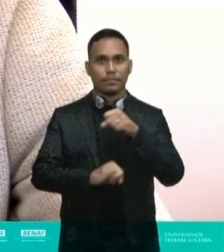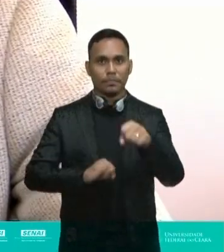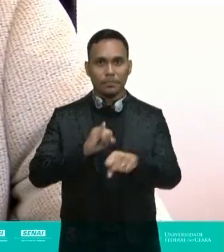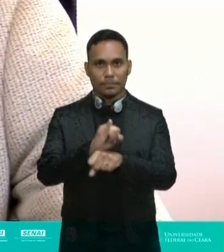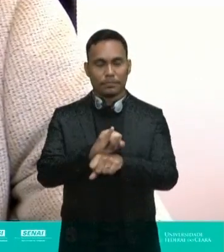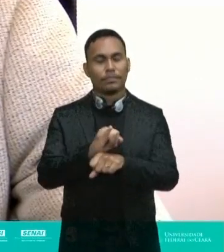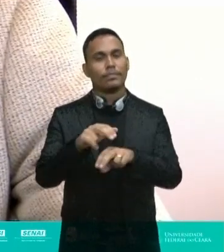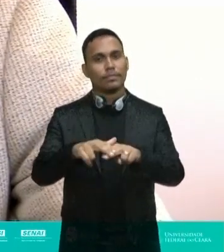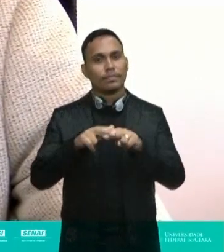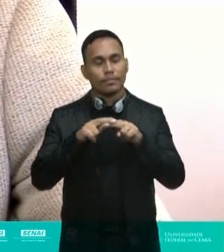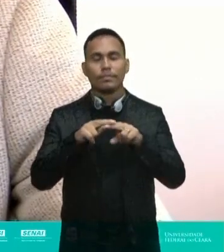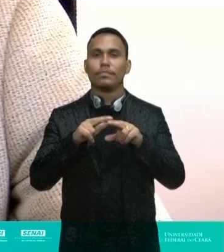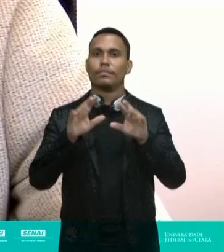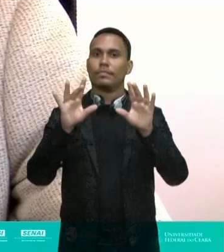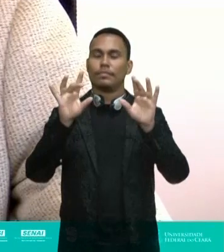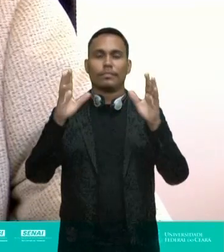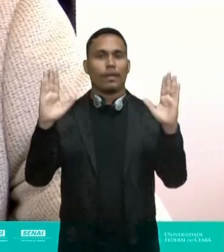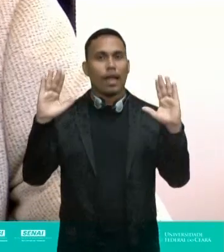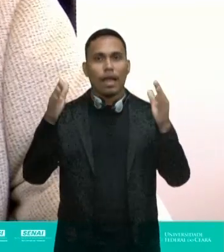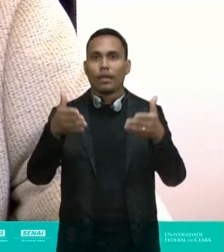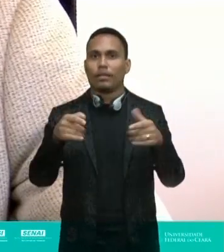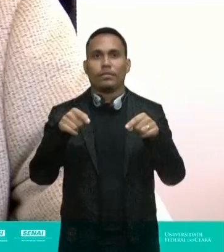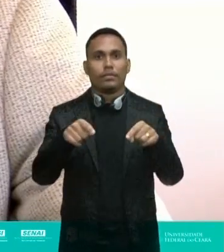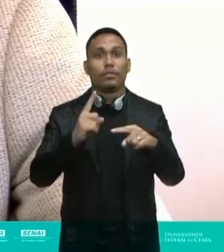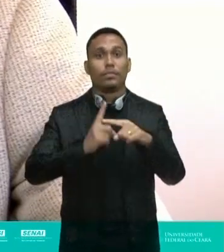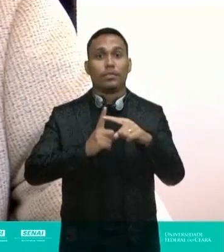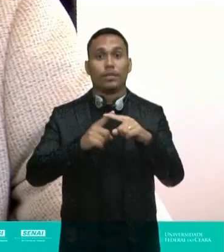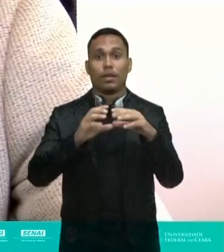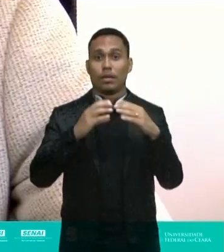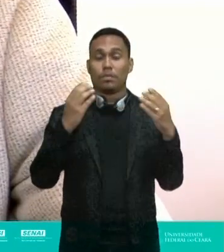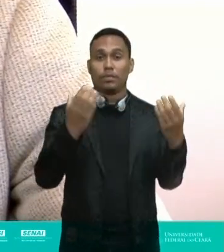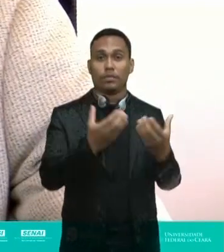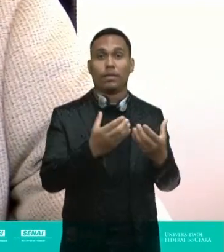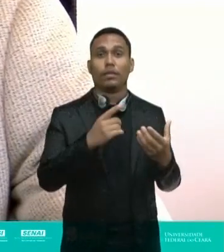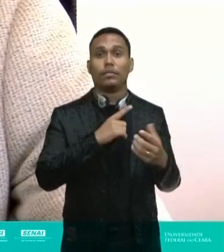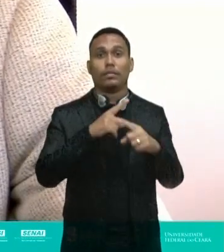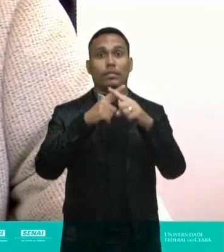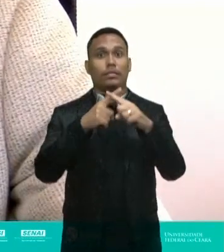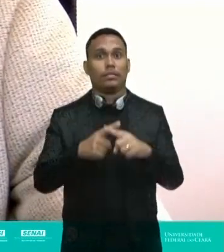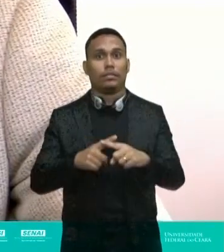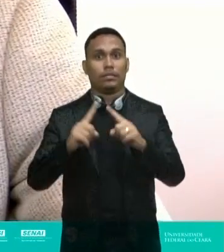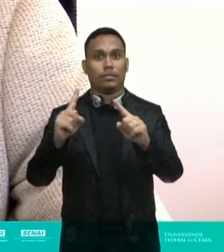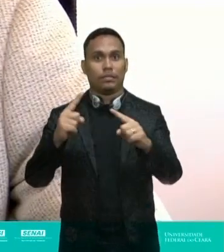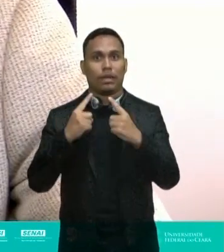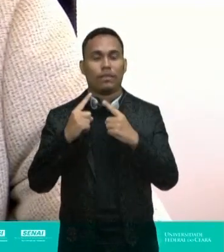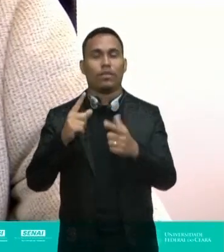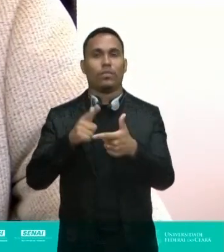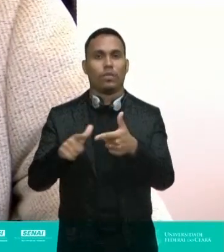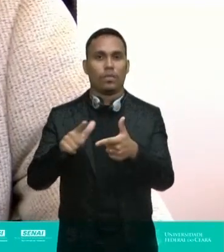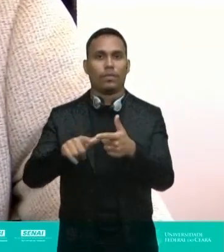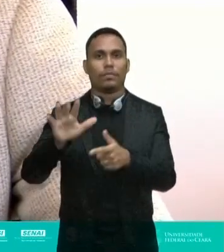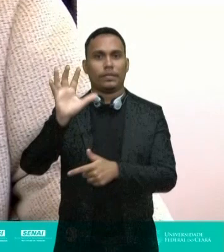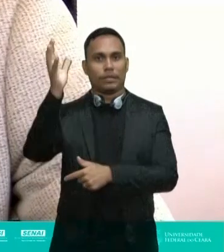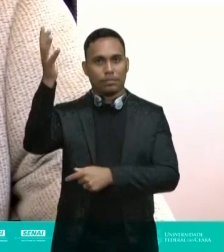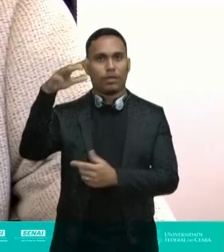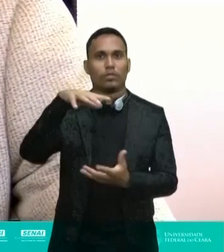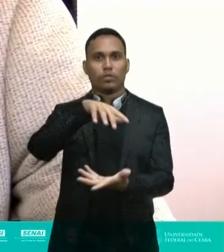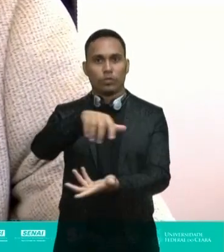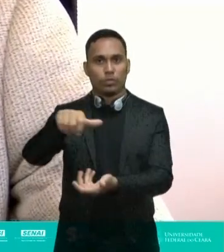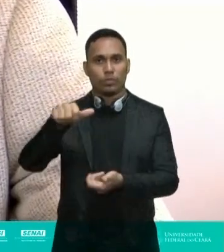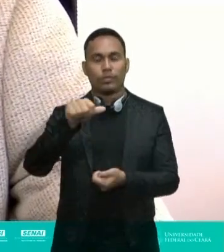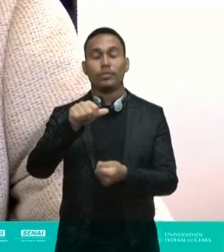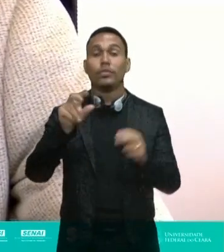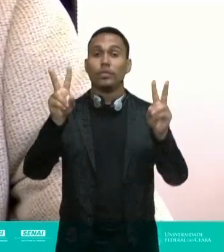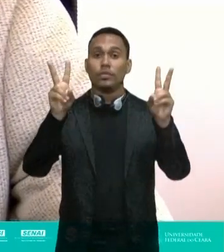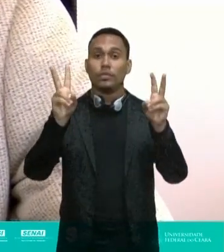não poderia ser de outra forma, uma vez que a humanidade se confronta com um desafio coletivo sem precedentes, as alterações climáticas. A neutralidade